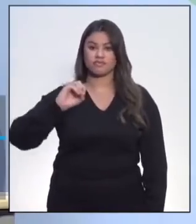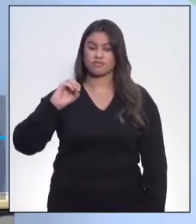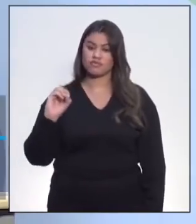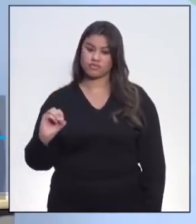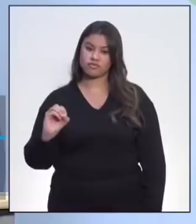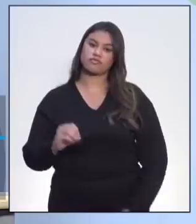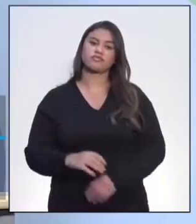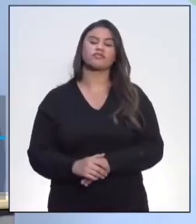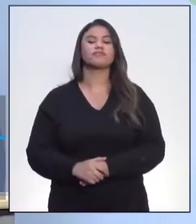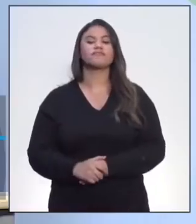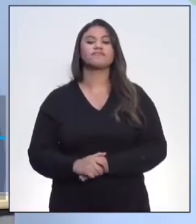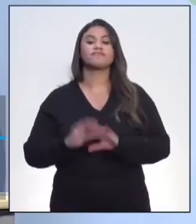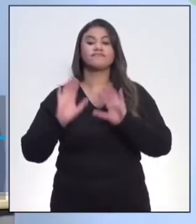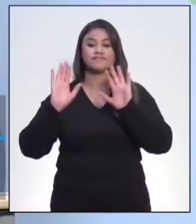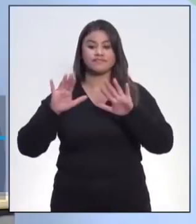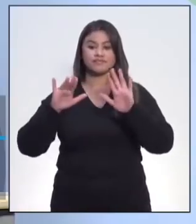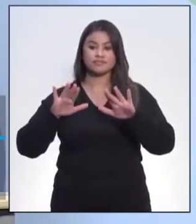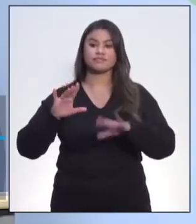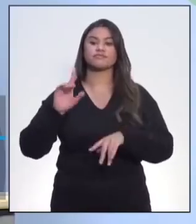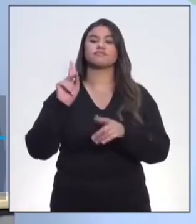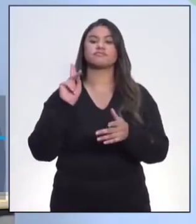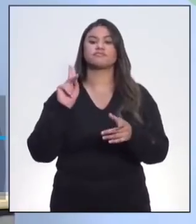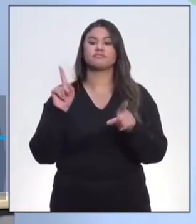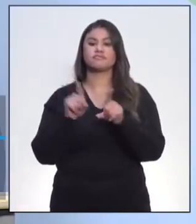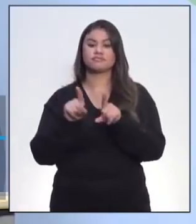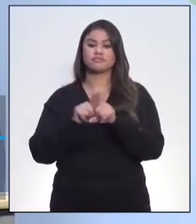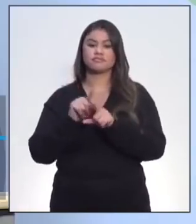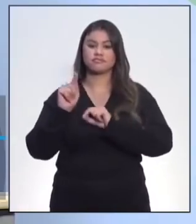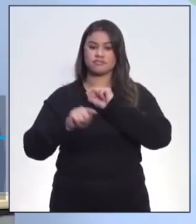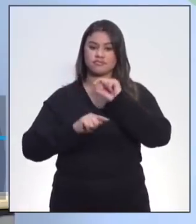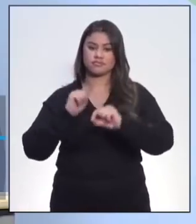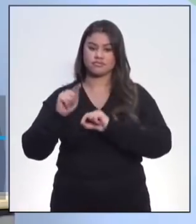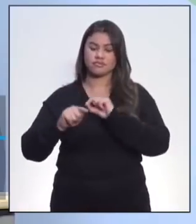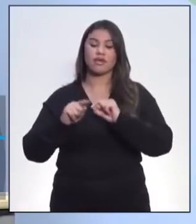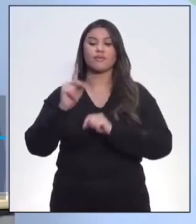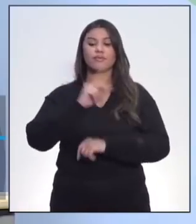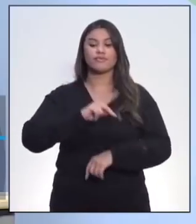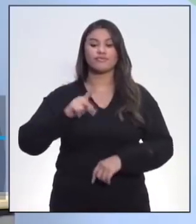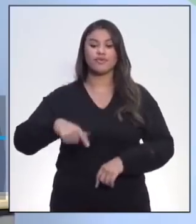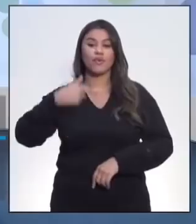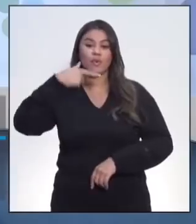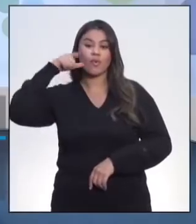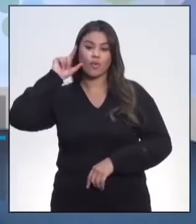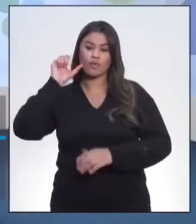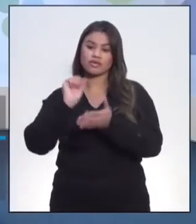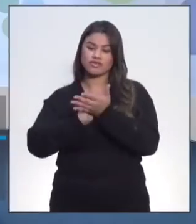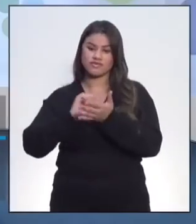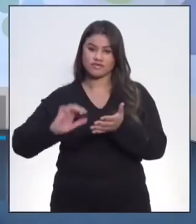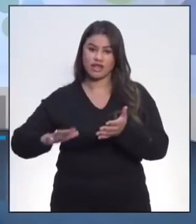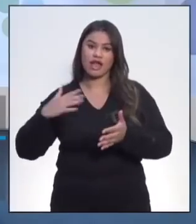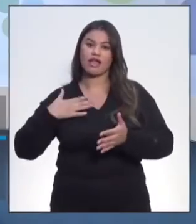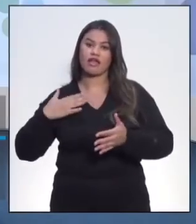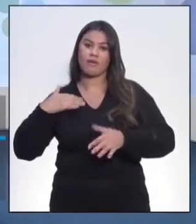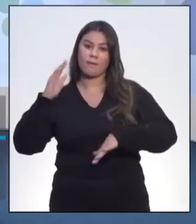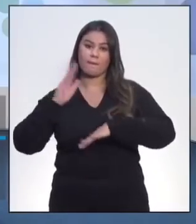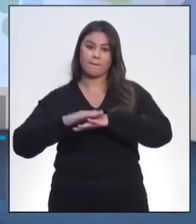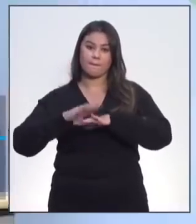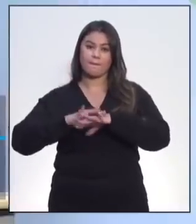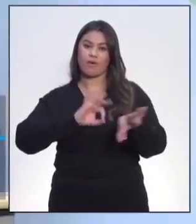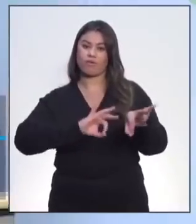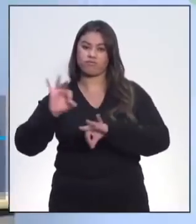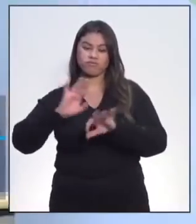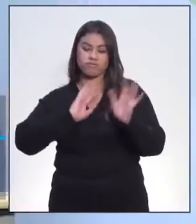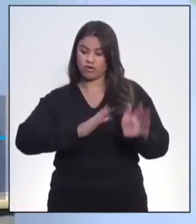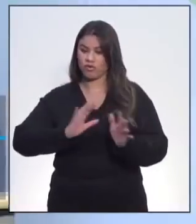professora, meu professor já passou a atividade hoje e eu já vou deixar, ontem, e eu já vou deixar tudo em ordem. É isso mesmo, gente.